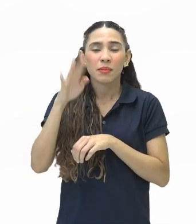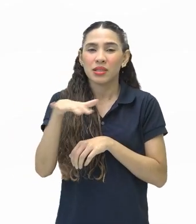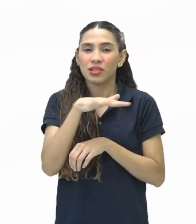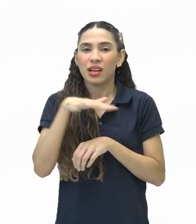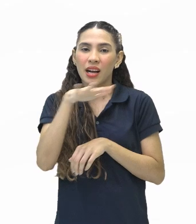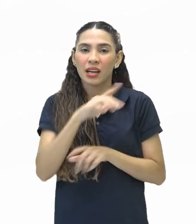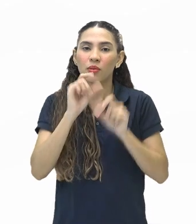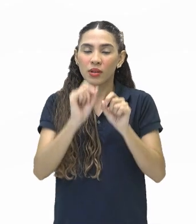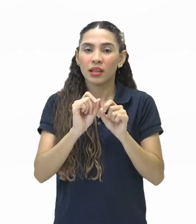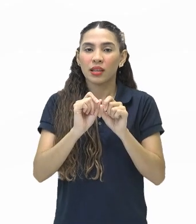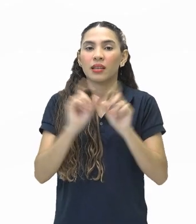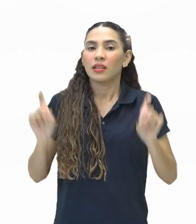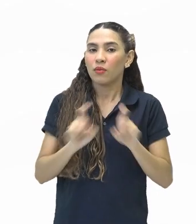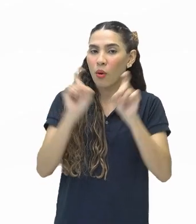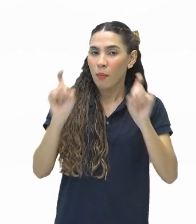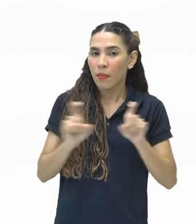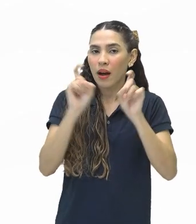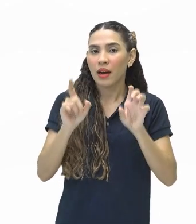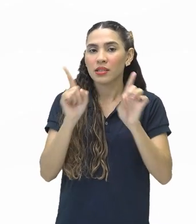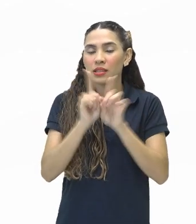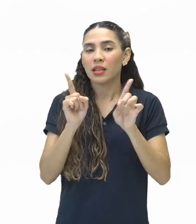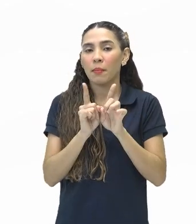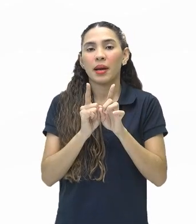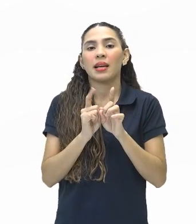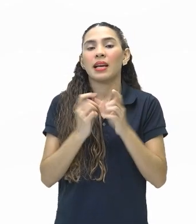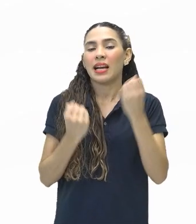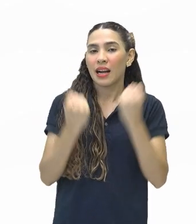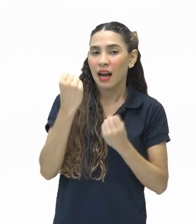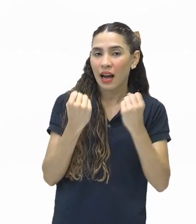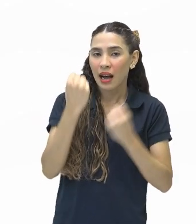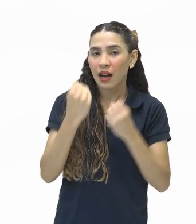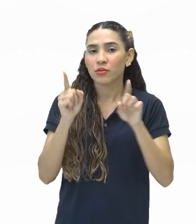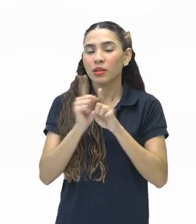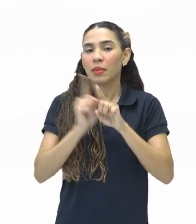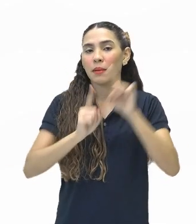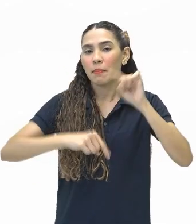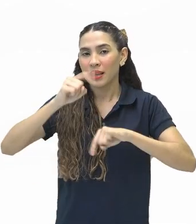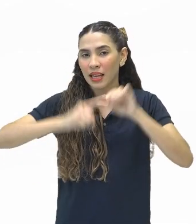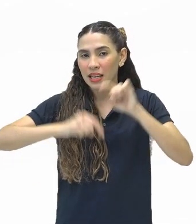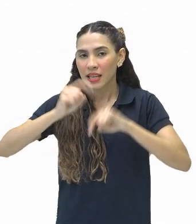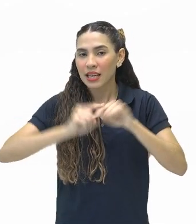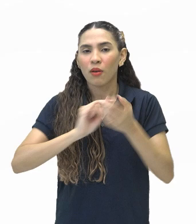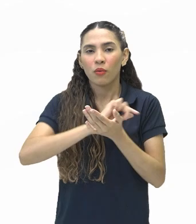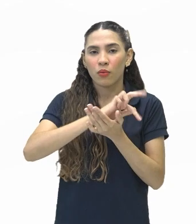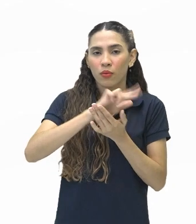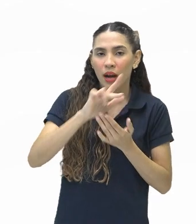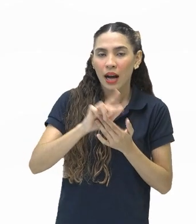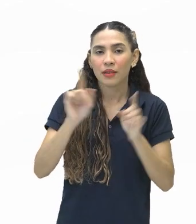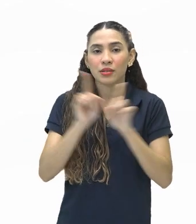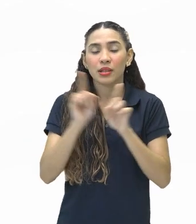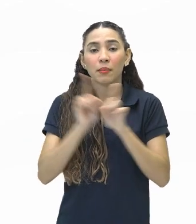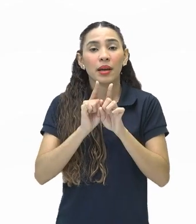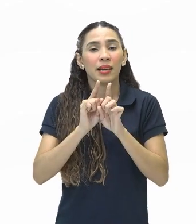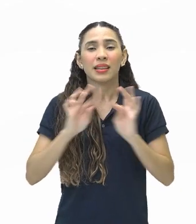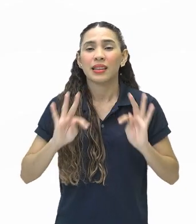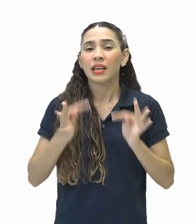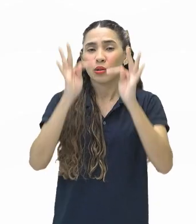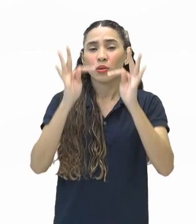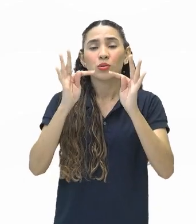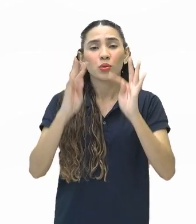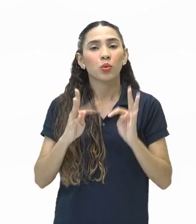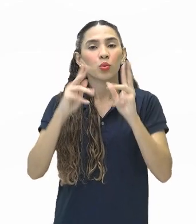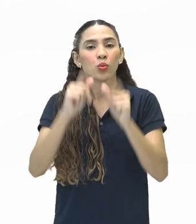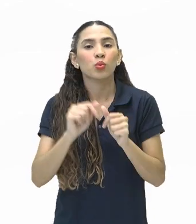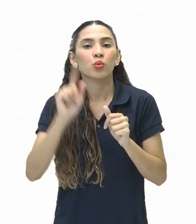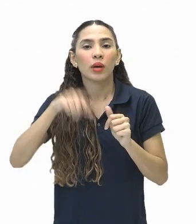de eletrônicos, motocicletas, bens de consumo, produtos de informática, tudo isso aí